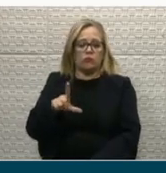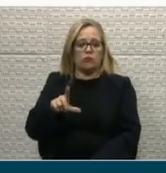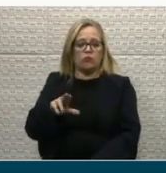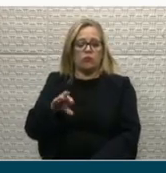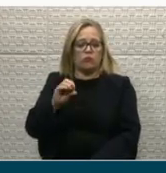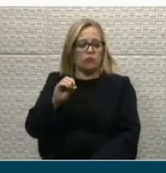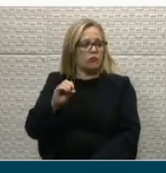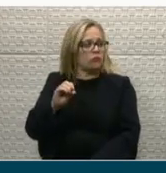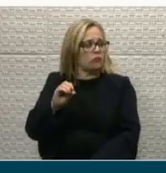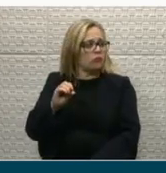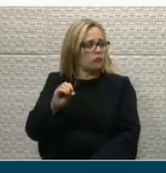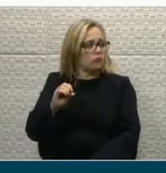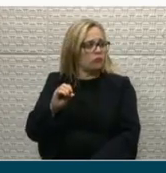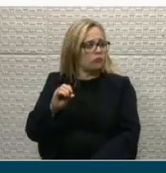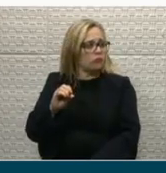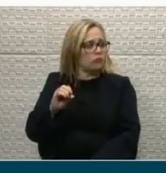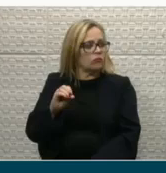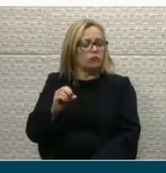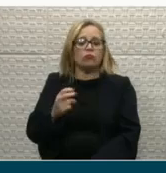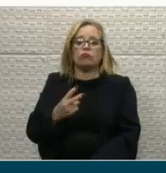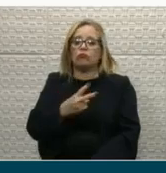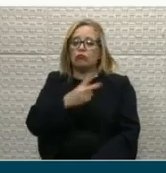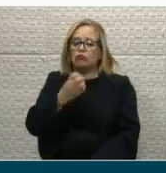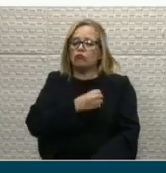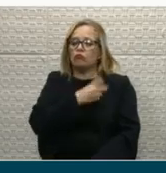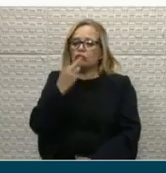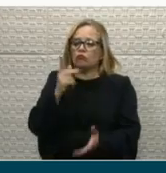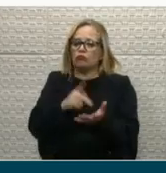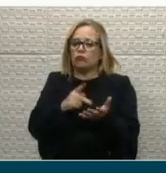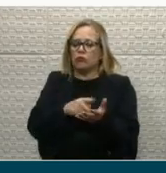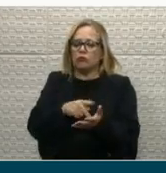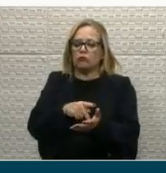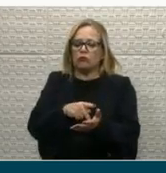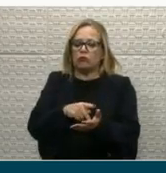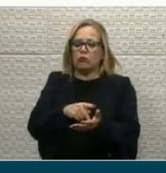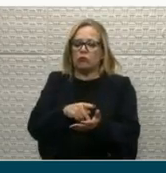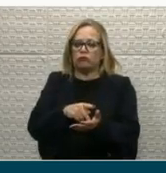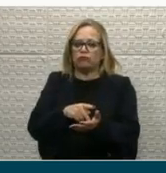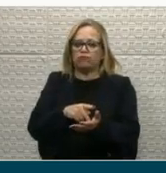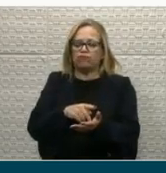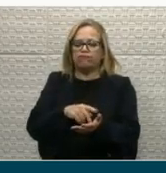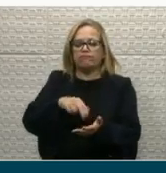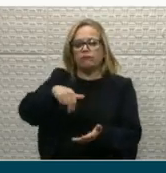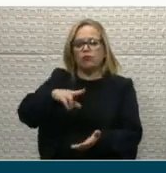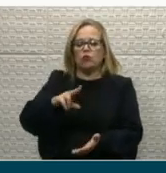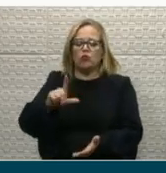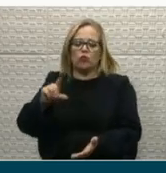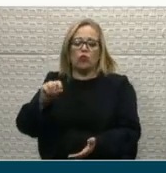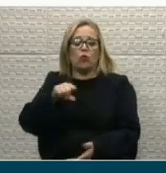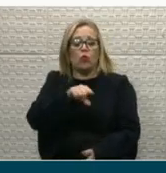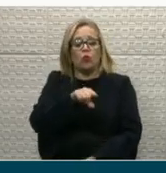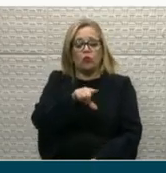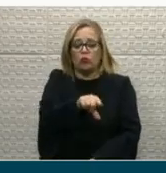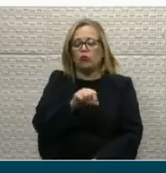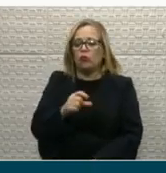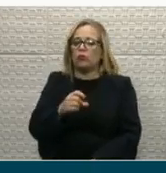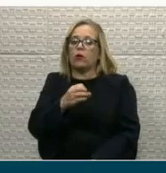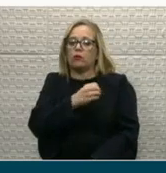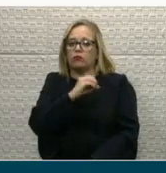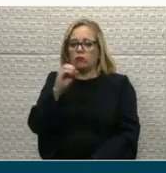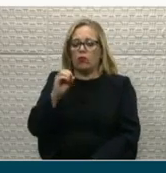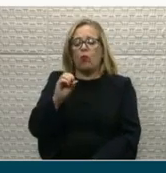igual a zero. Produto de dois números reais sendo nulo, um deles precisa ser zero. Então, ou